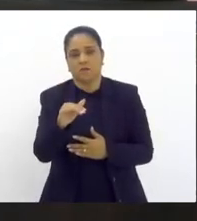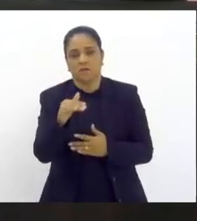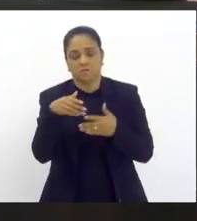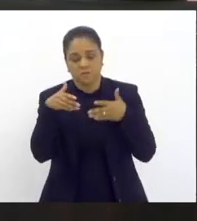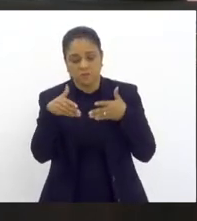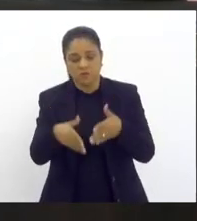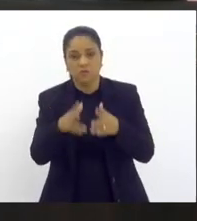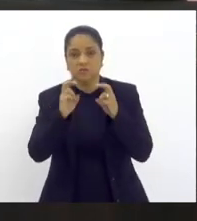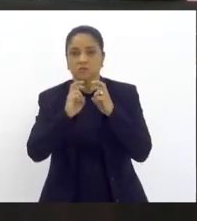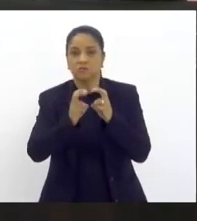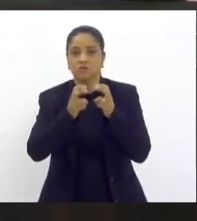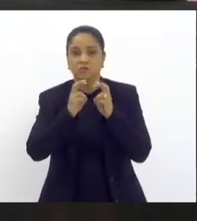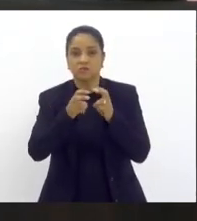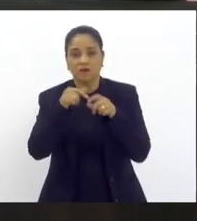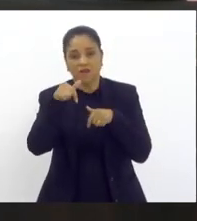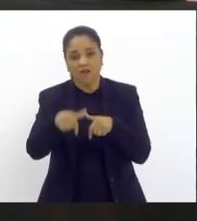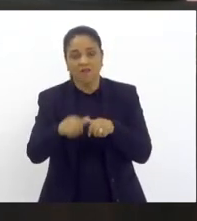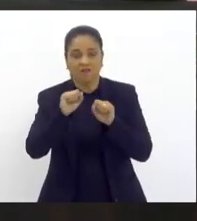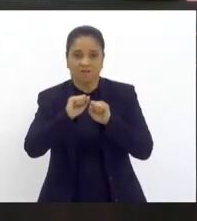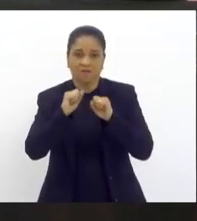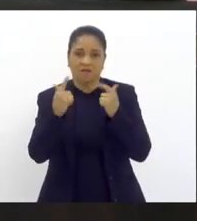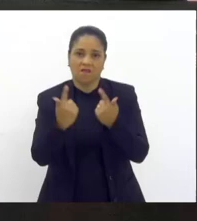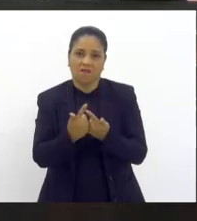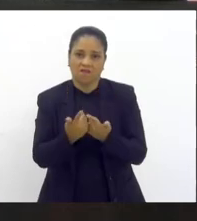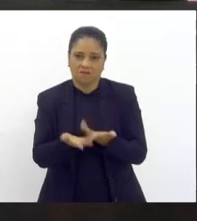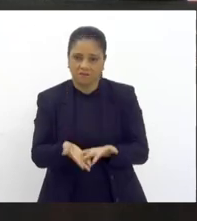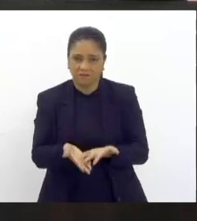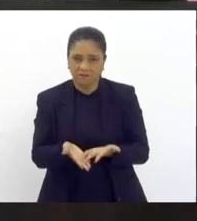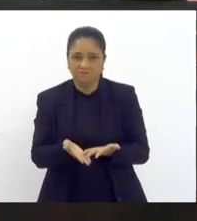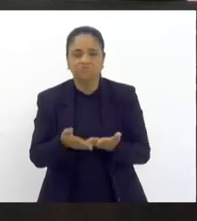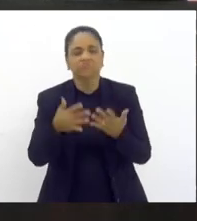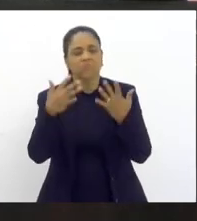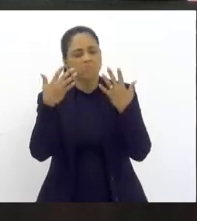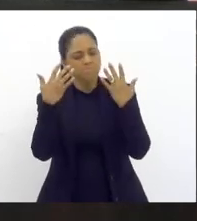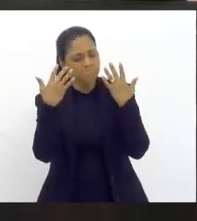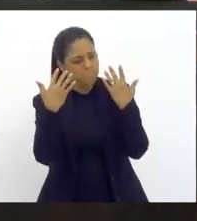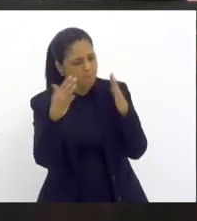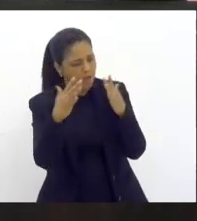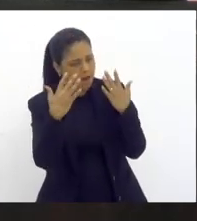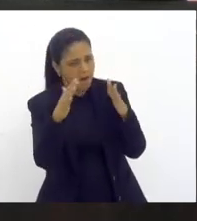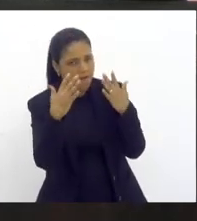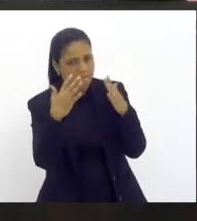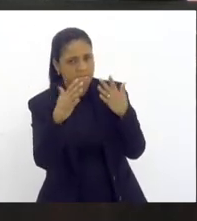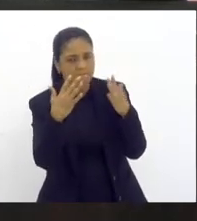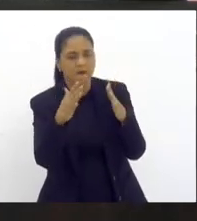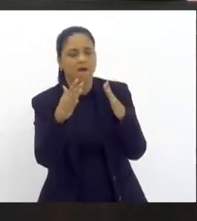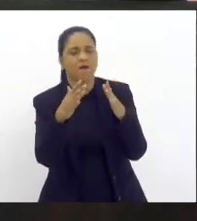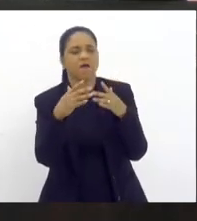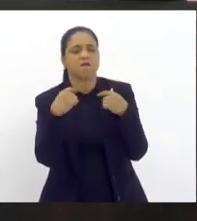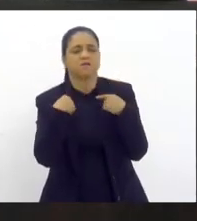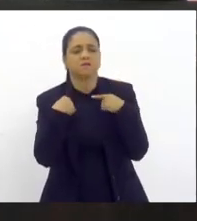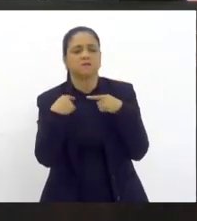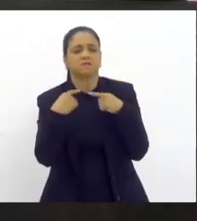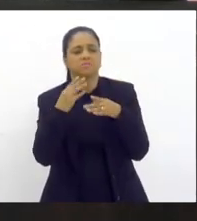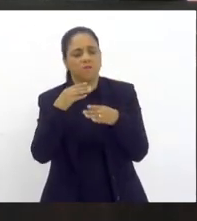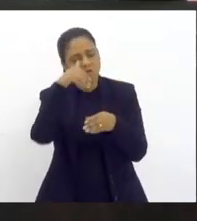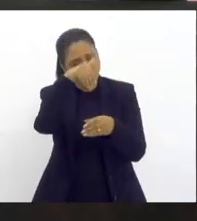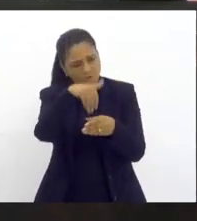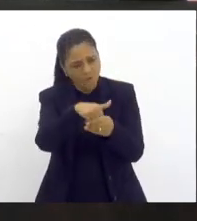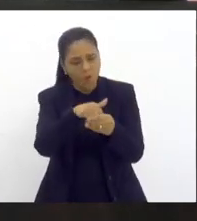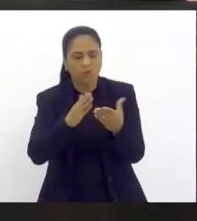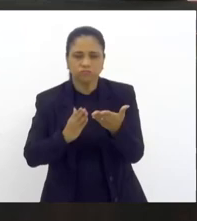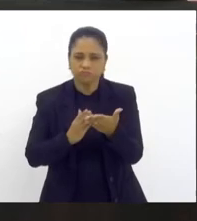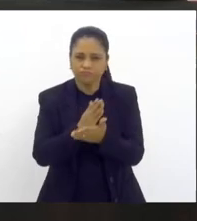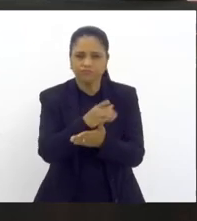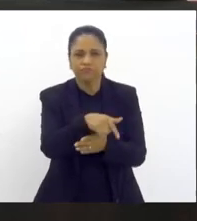trem aqui na nossa LED. Então, parabéns, eu já aponto meu voto favorável,